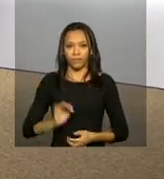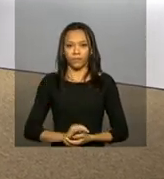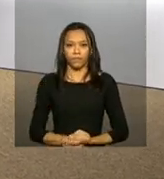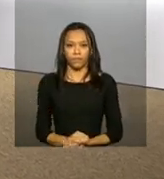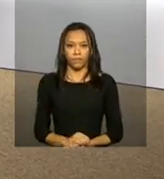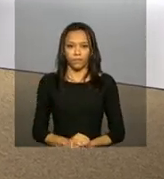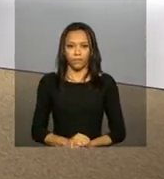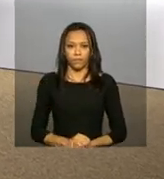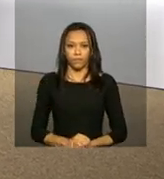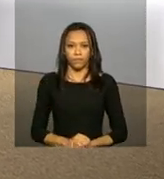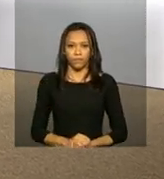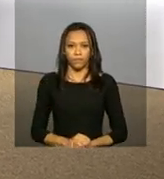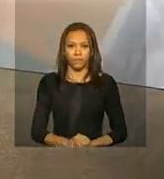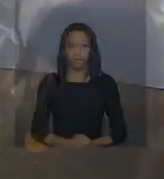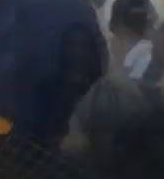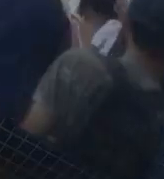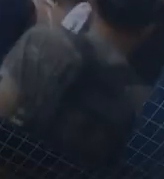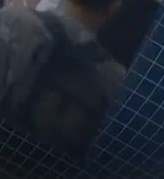federal.